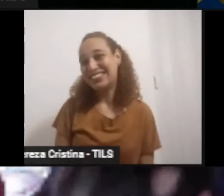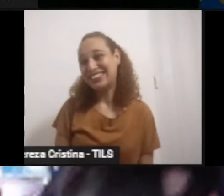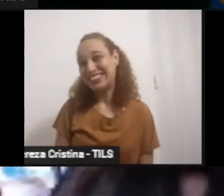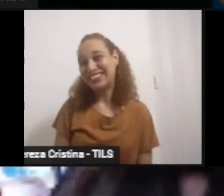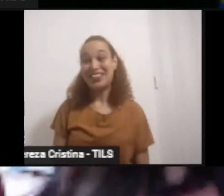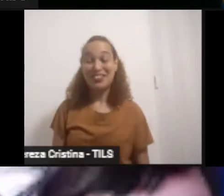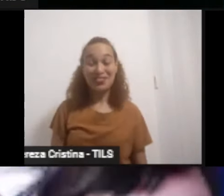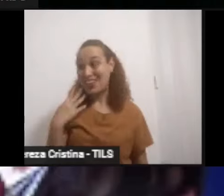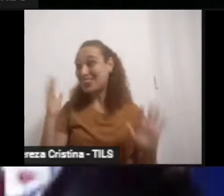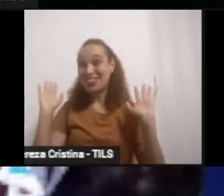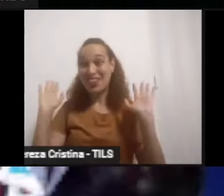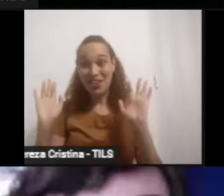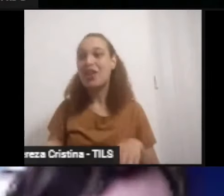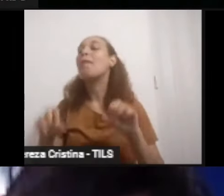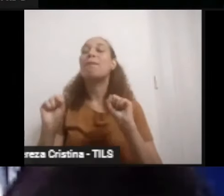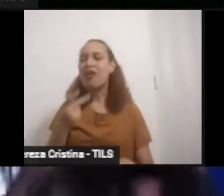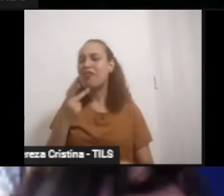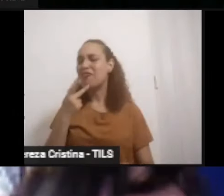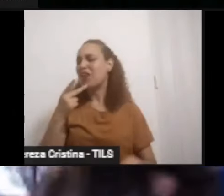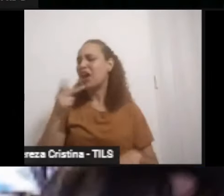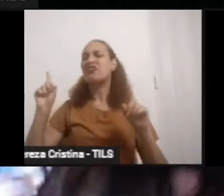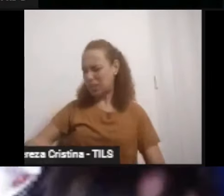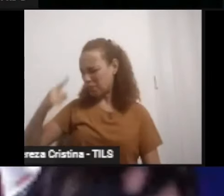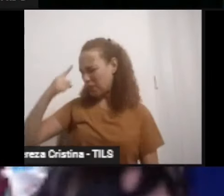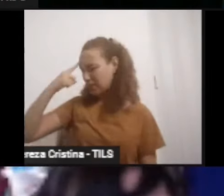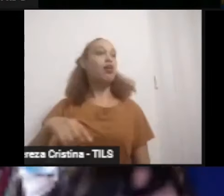você pode dizer que você pensou... Posso, vou dizer.